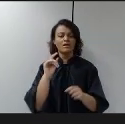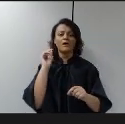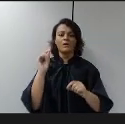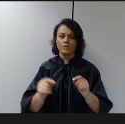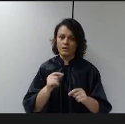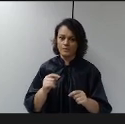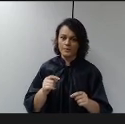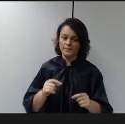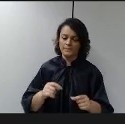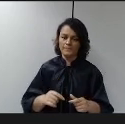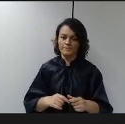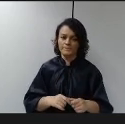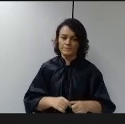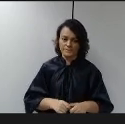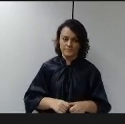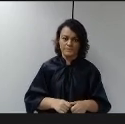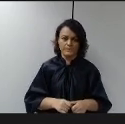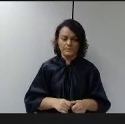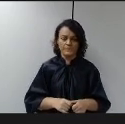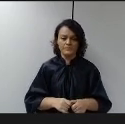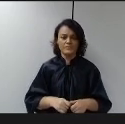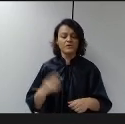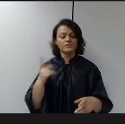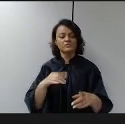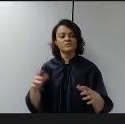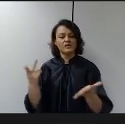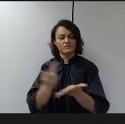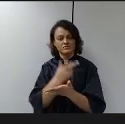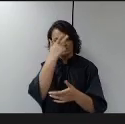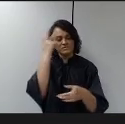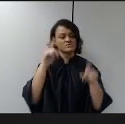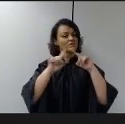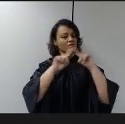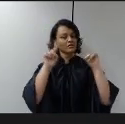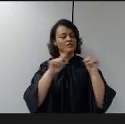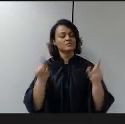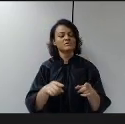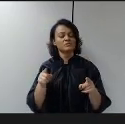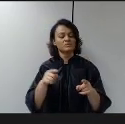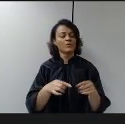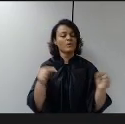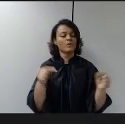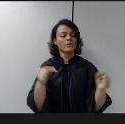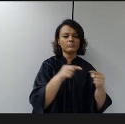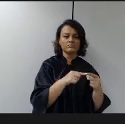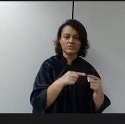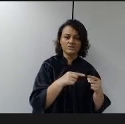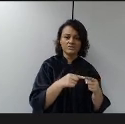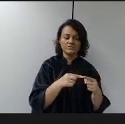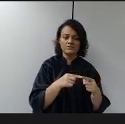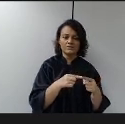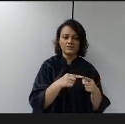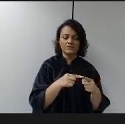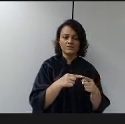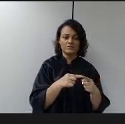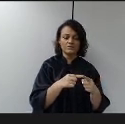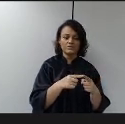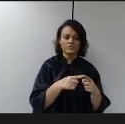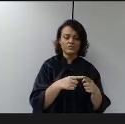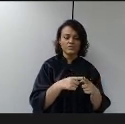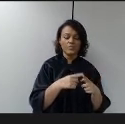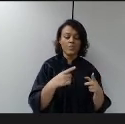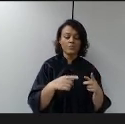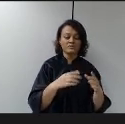estaria... o caso dos impetrantes estaria enquadrado na exceção prevista